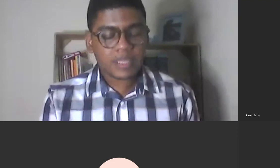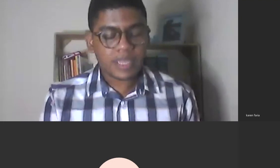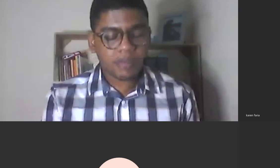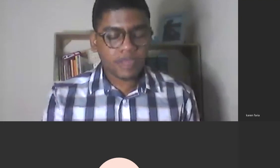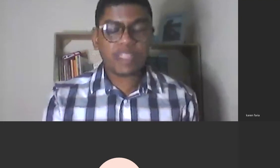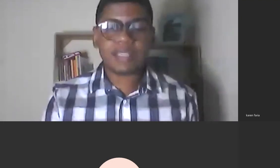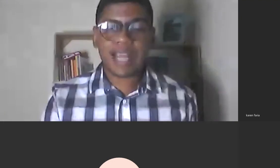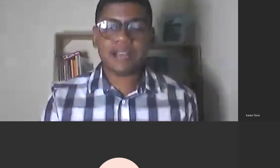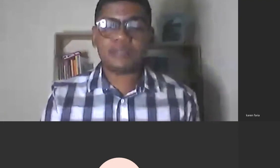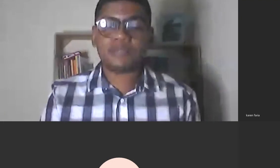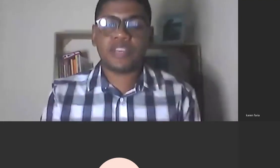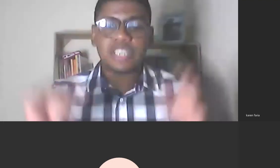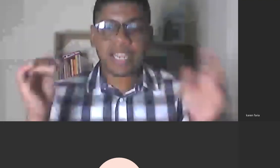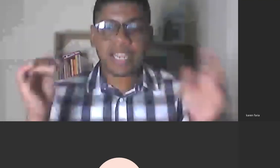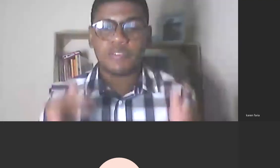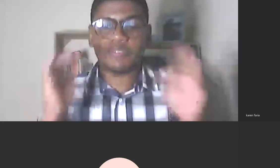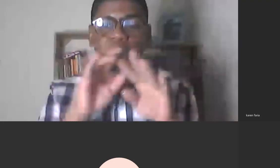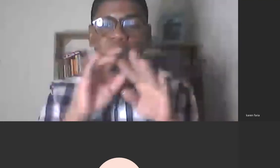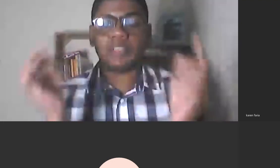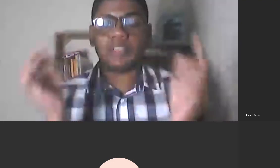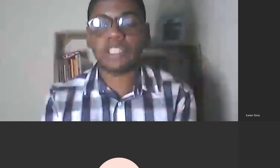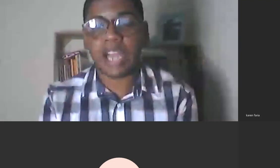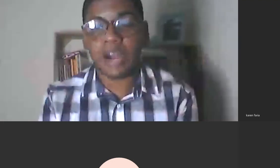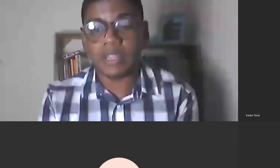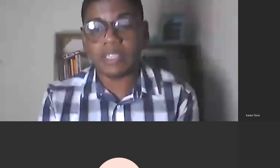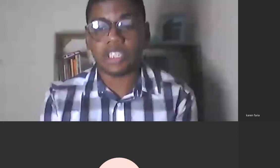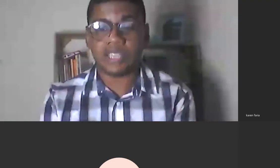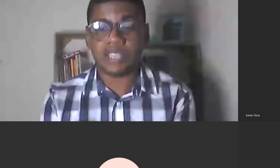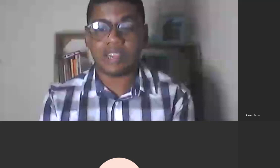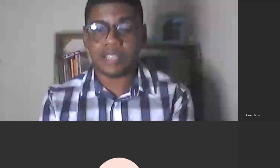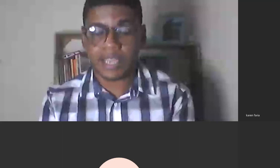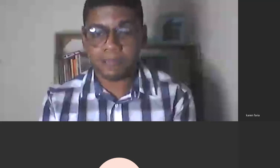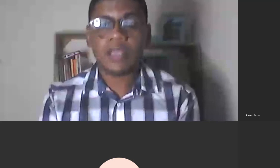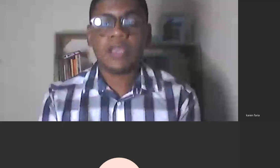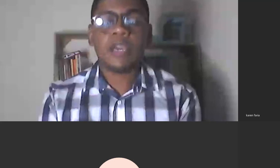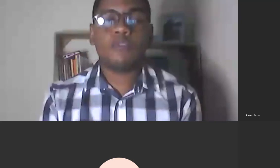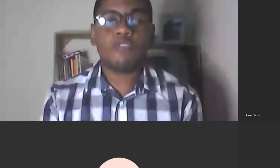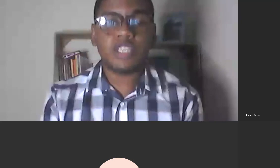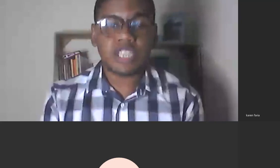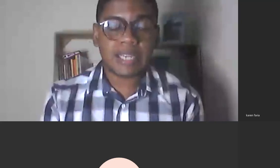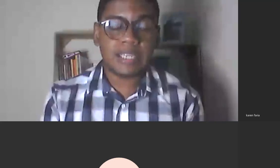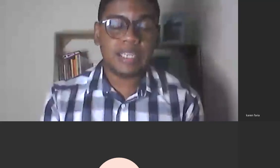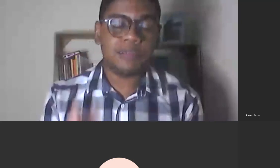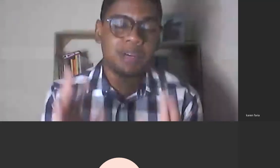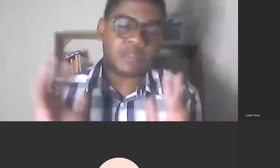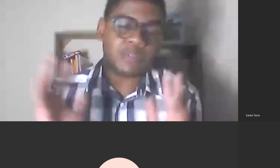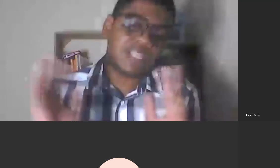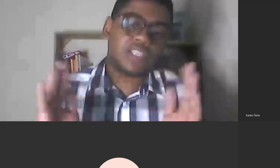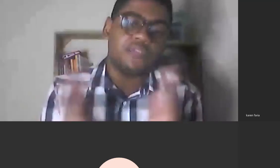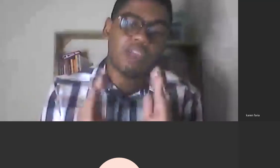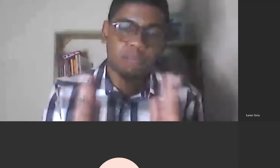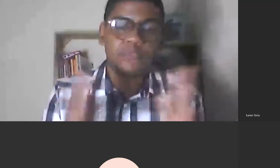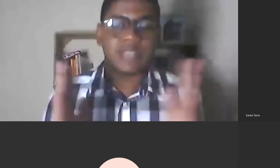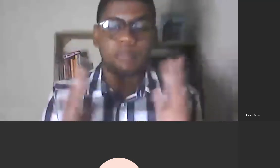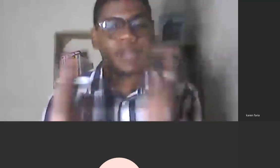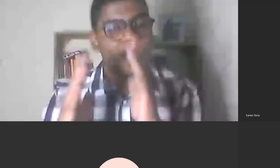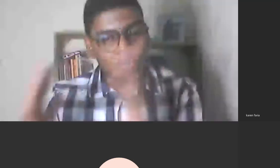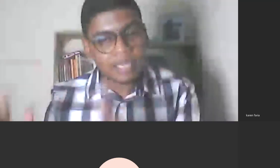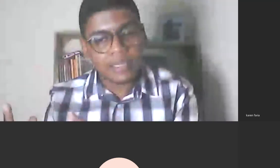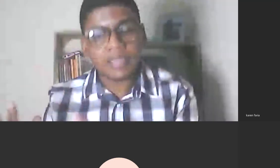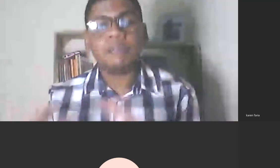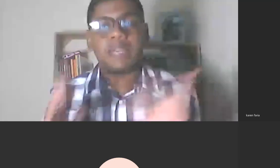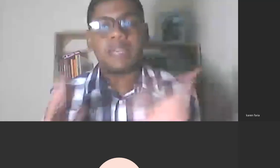Ok? Então, eu vou tentar fechar aqui, eu vou ver a quantidade de aulas que a gente ainda vai ter. Vou fechar aqui uma quantidade de verbos,